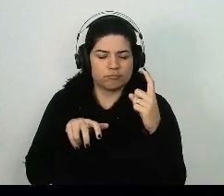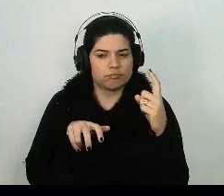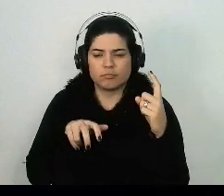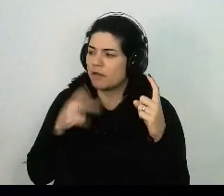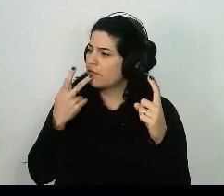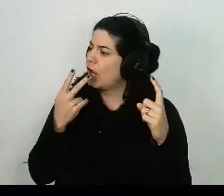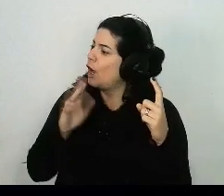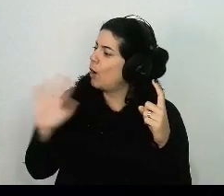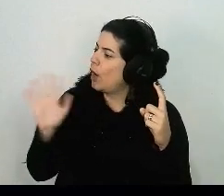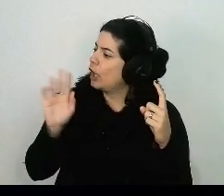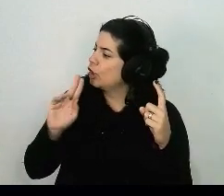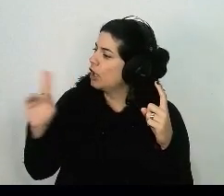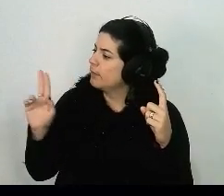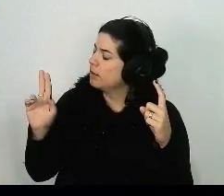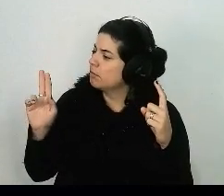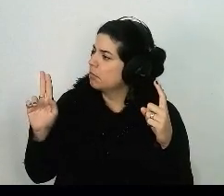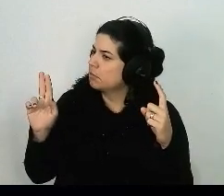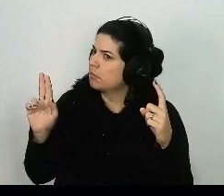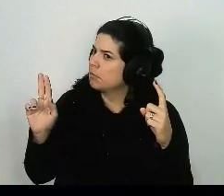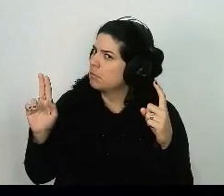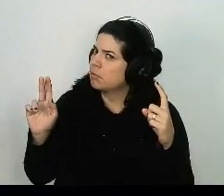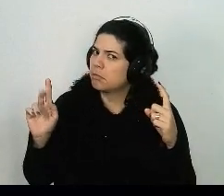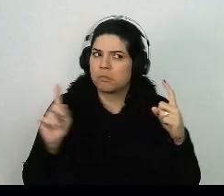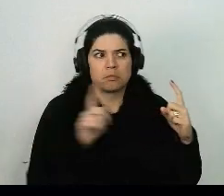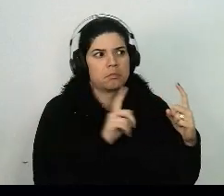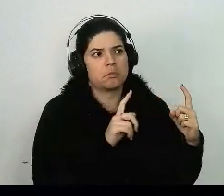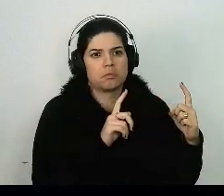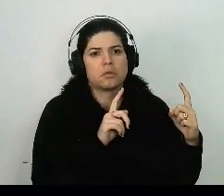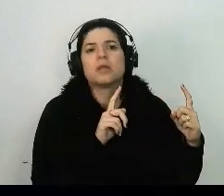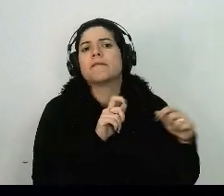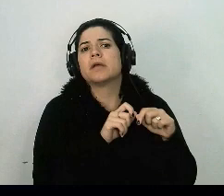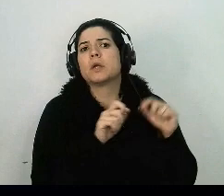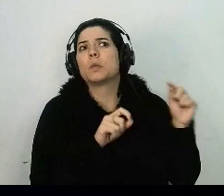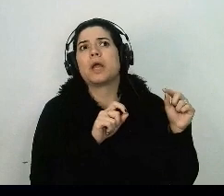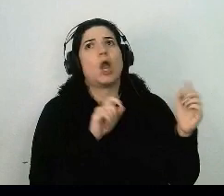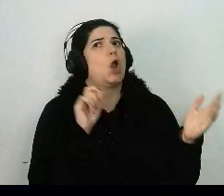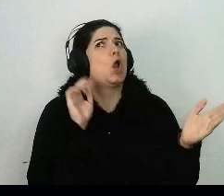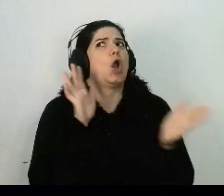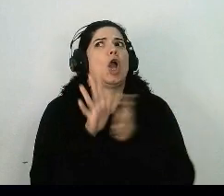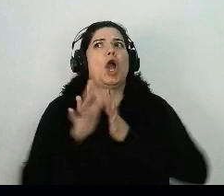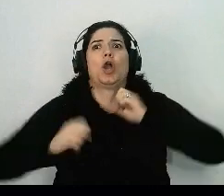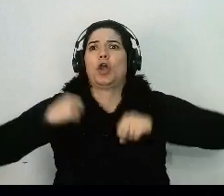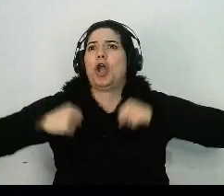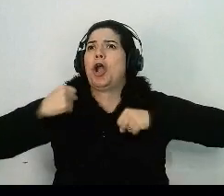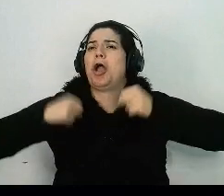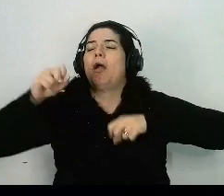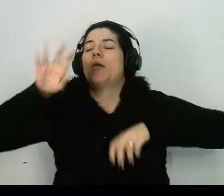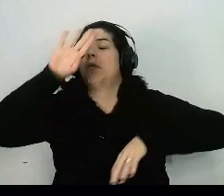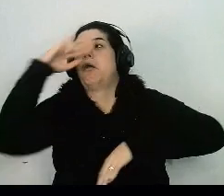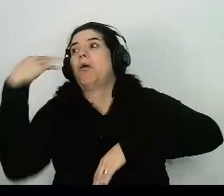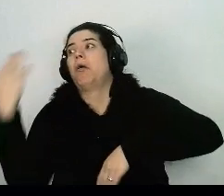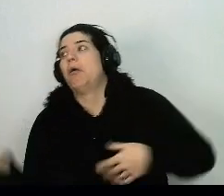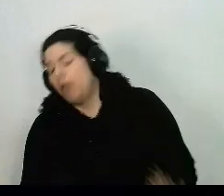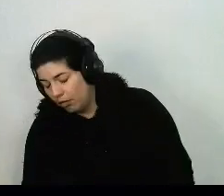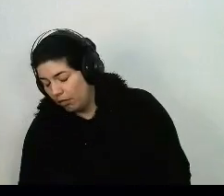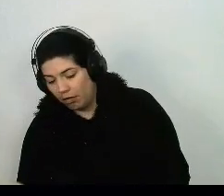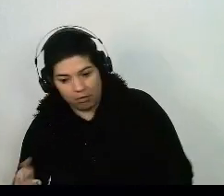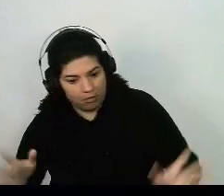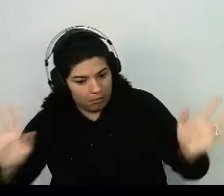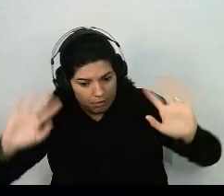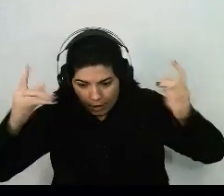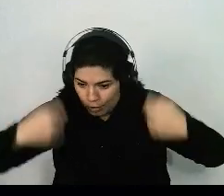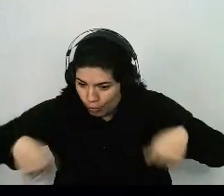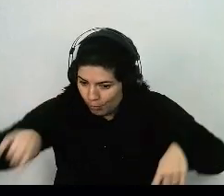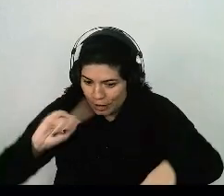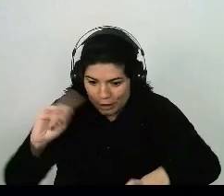Ives. O que você faz nesse momento? Você corre, você desmaia, você fala, não preciso de médico, eu preciso de um exorcista, né?